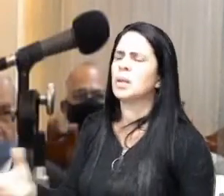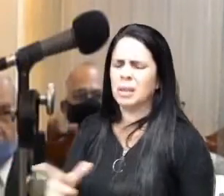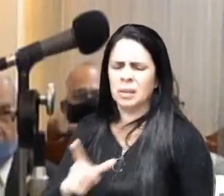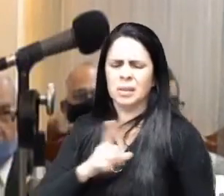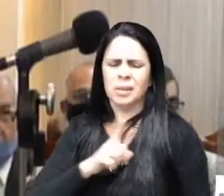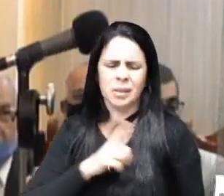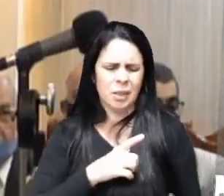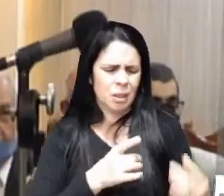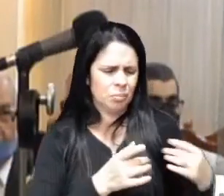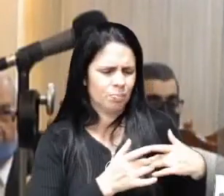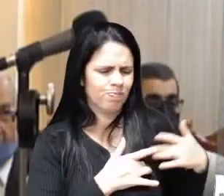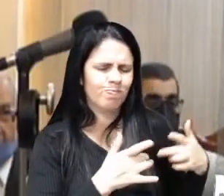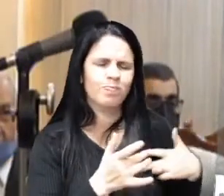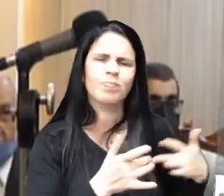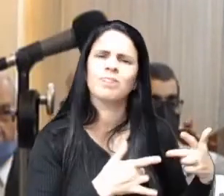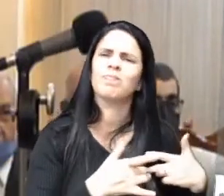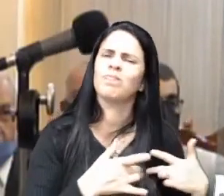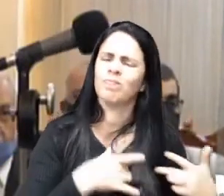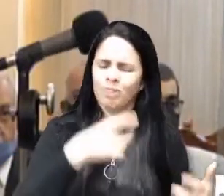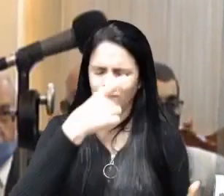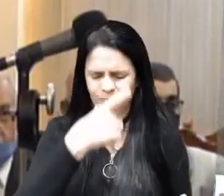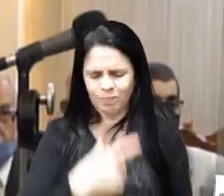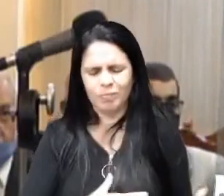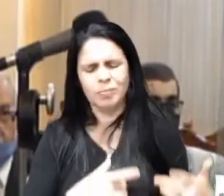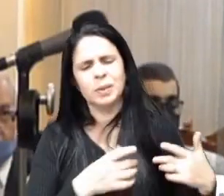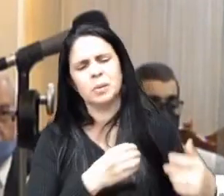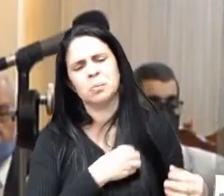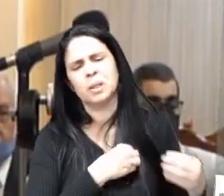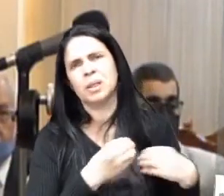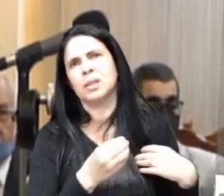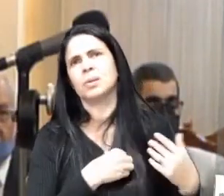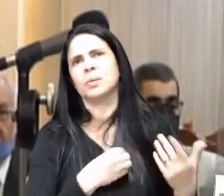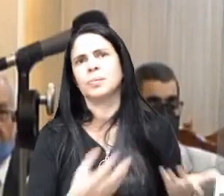Tenha misericórdia de mim, pecador.